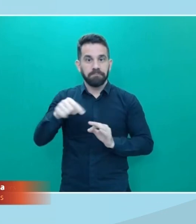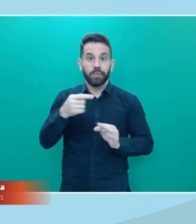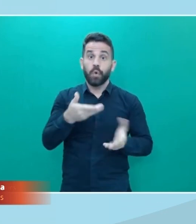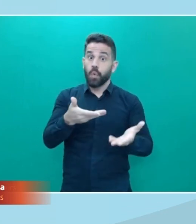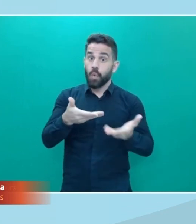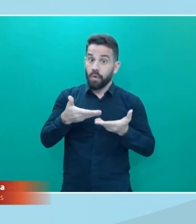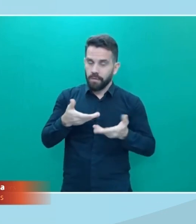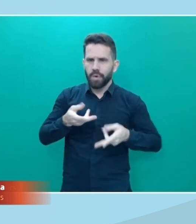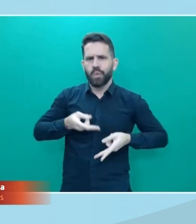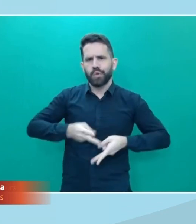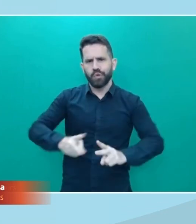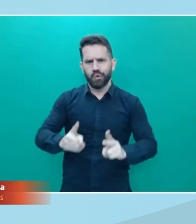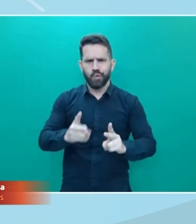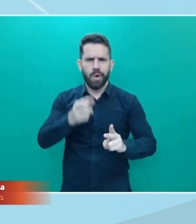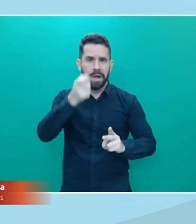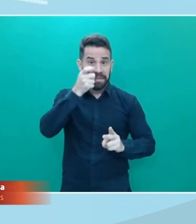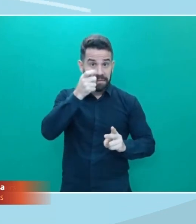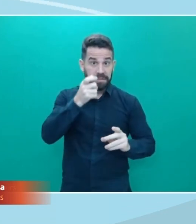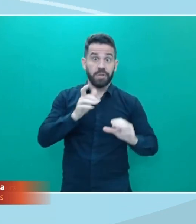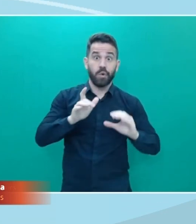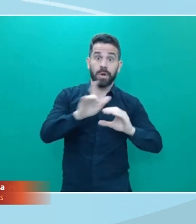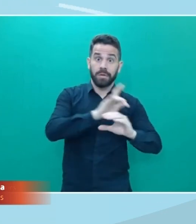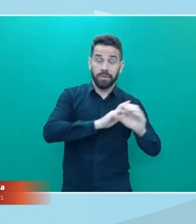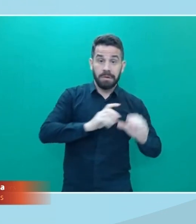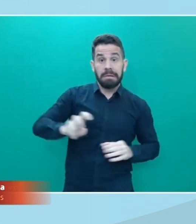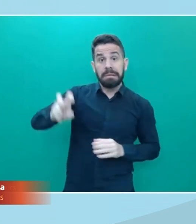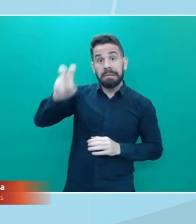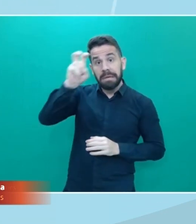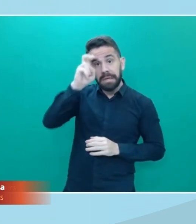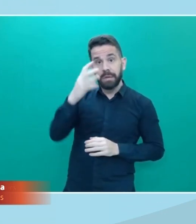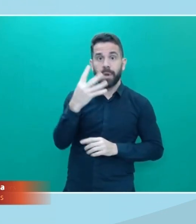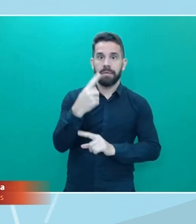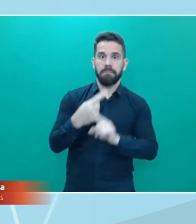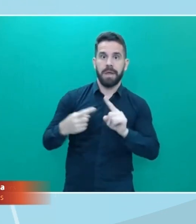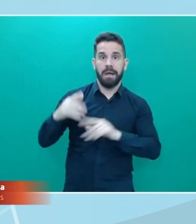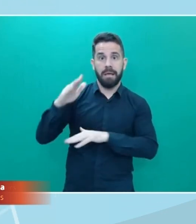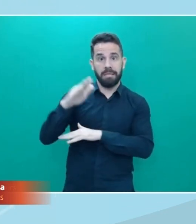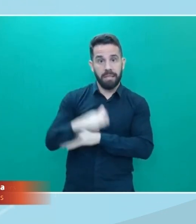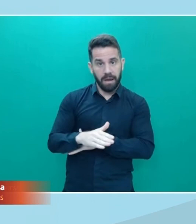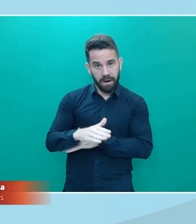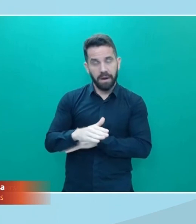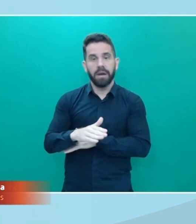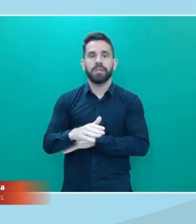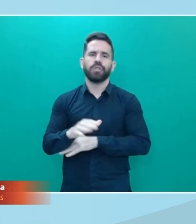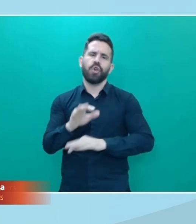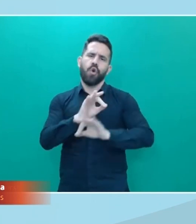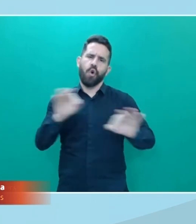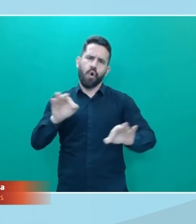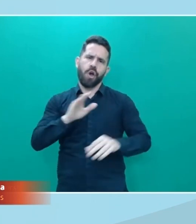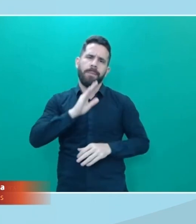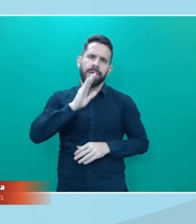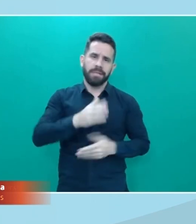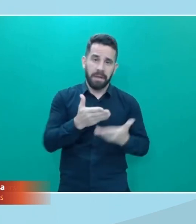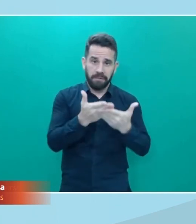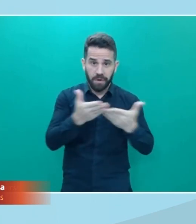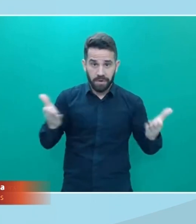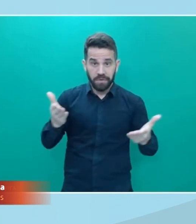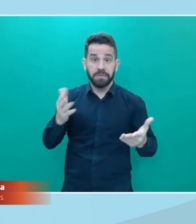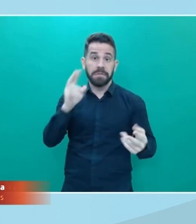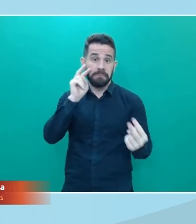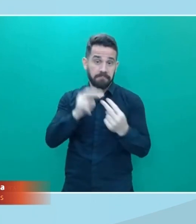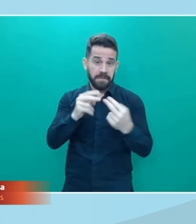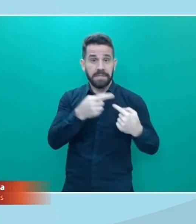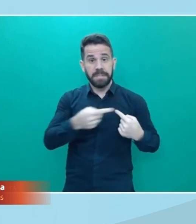assistindo Conexões toda quinta, 4:30 da tarde. Um ótimo final de tarde para você. Até a semana que vem.